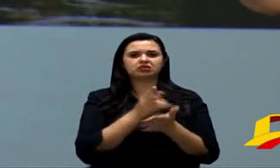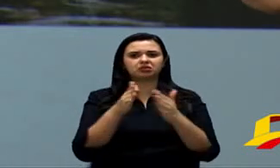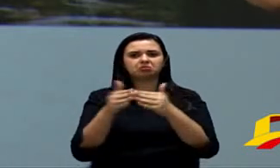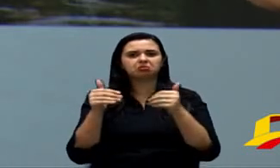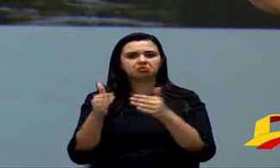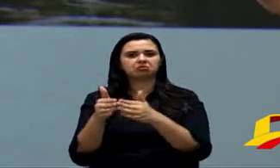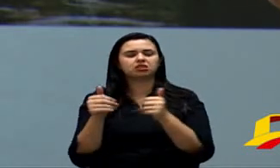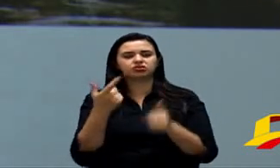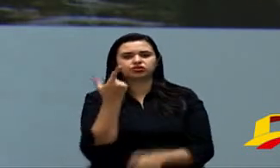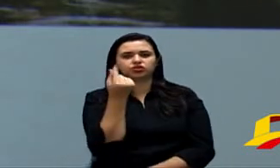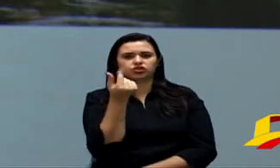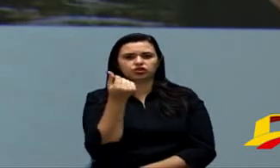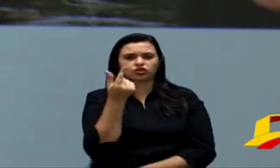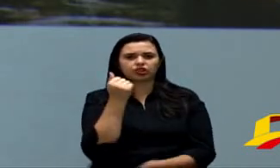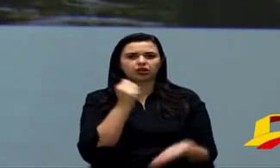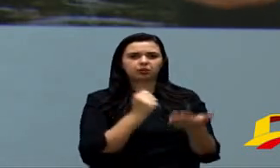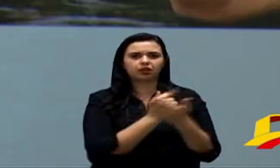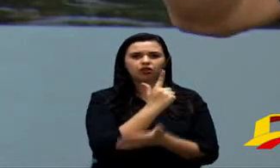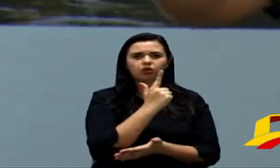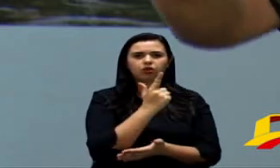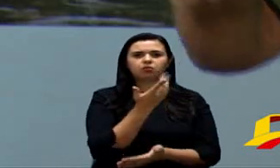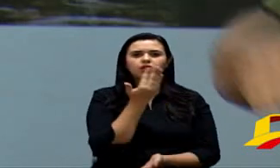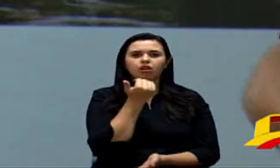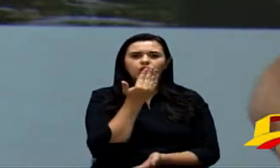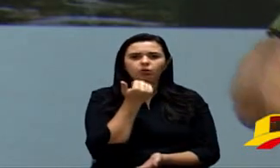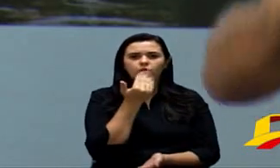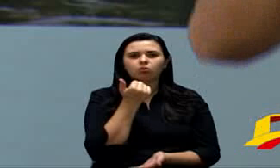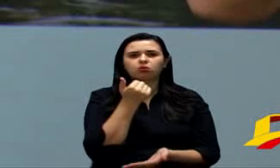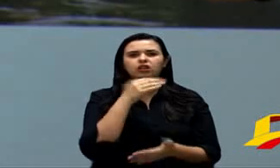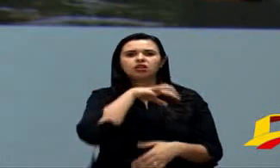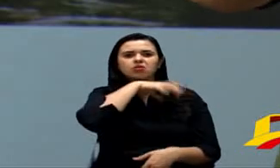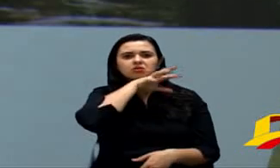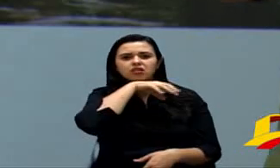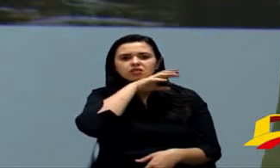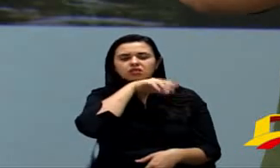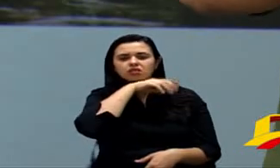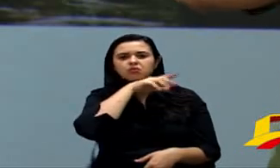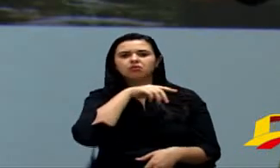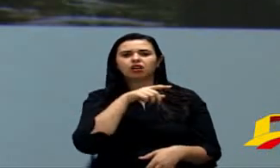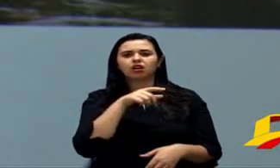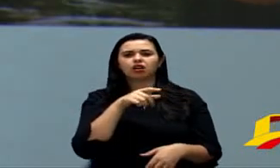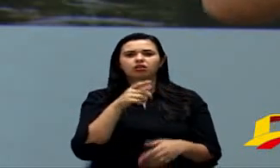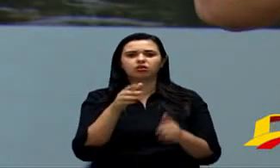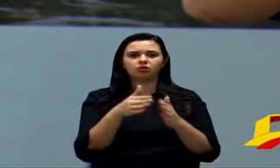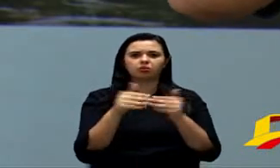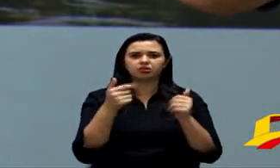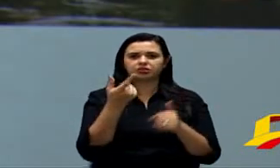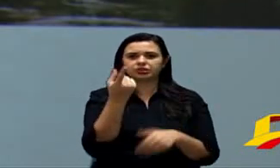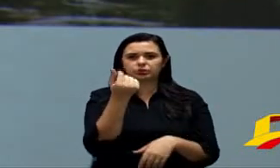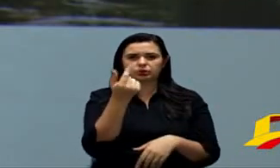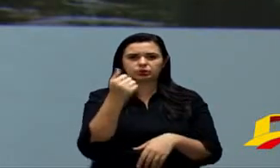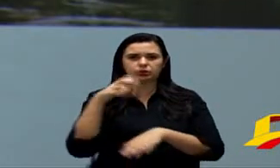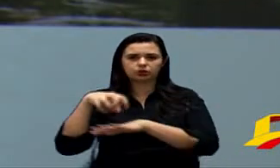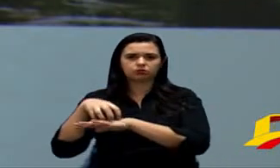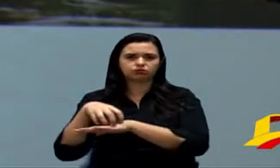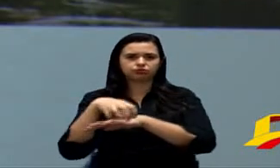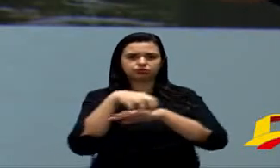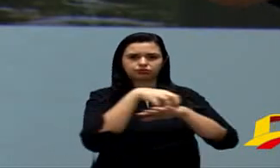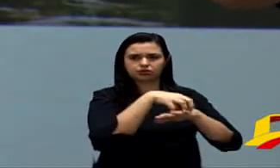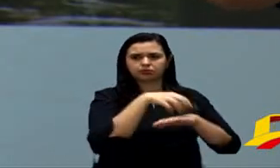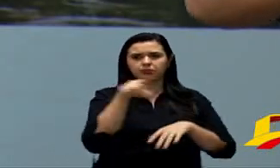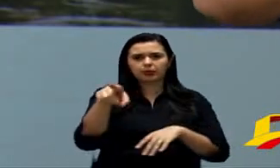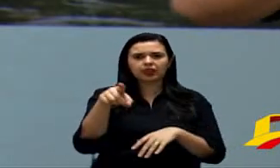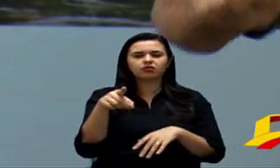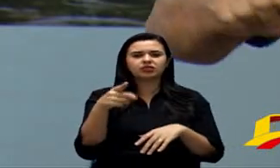comida para os animais, pedir dinheiro para fazer o transporte. Se vocês não têm fundos para fazer o que vocês querem